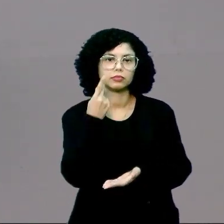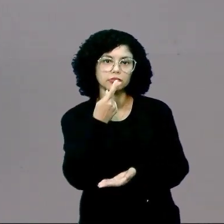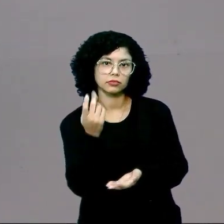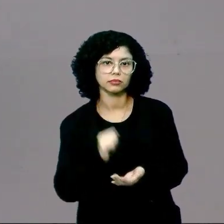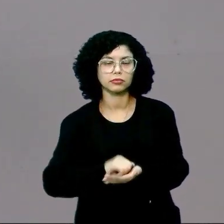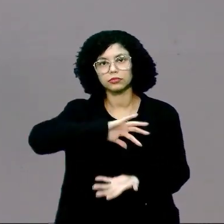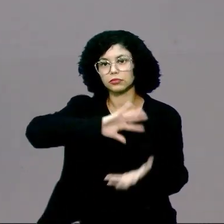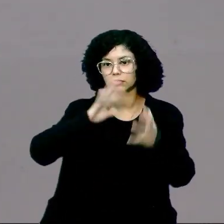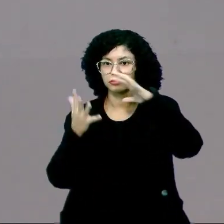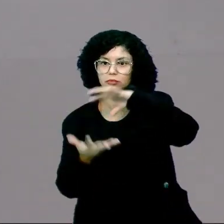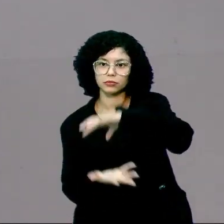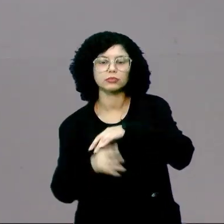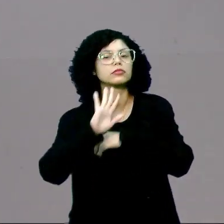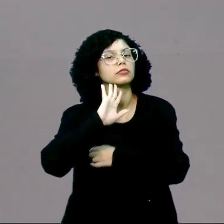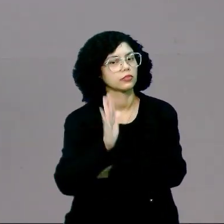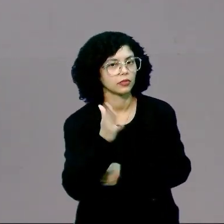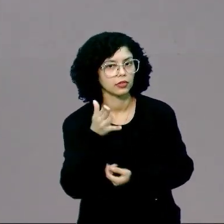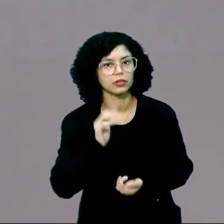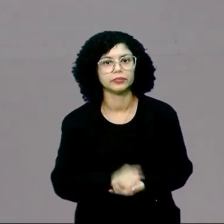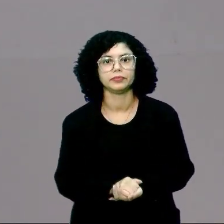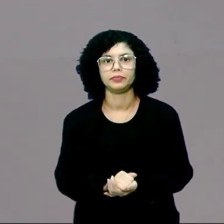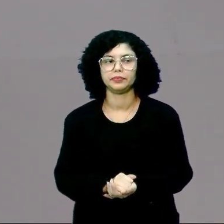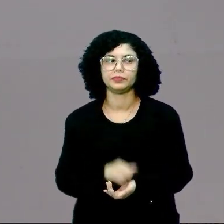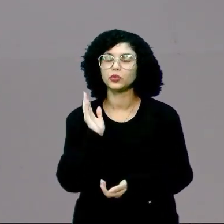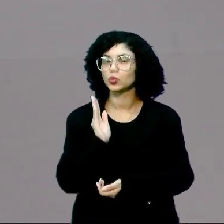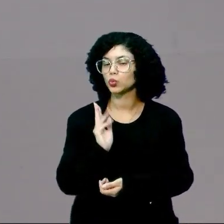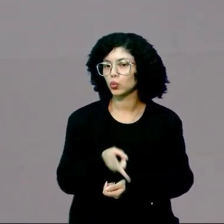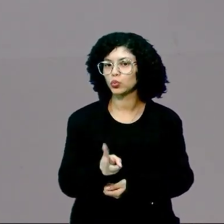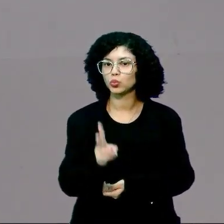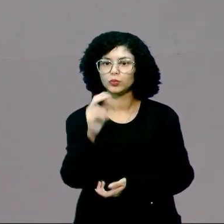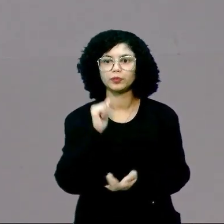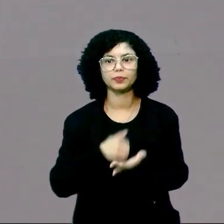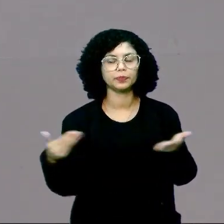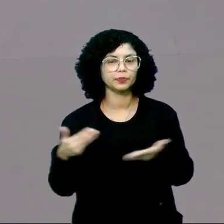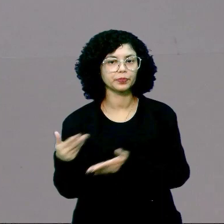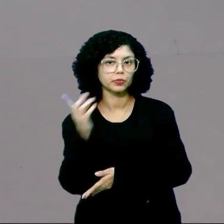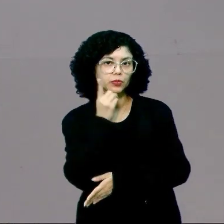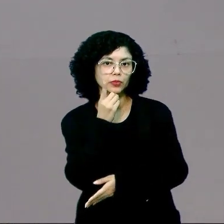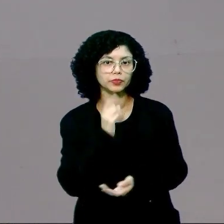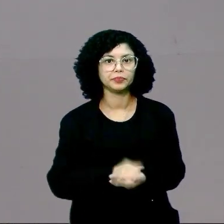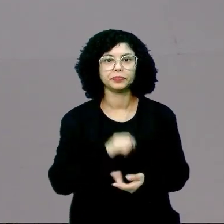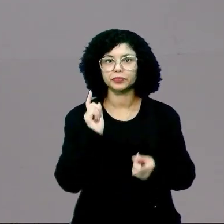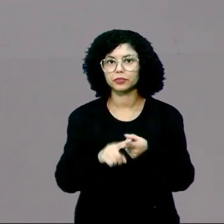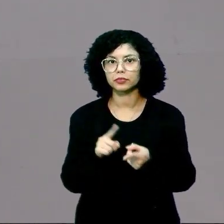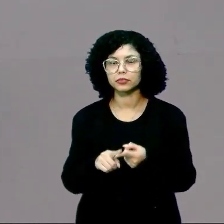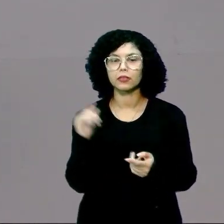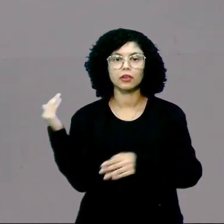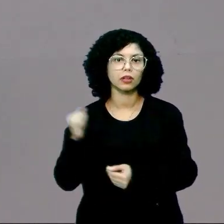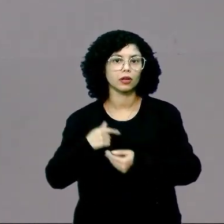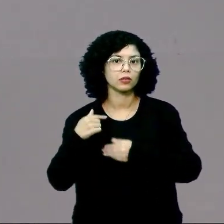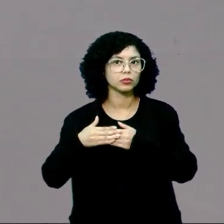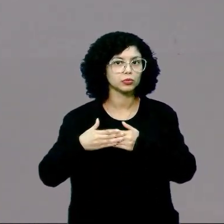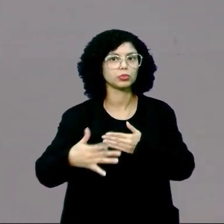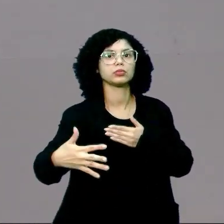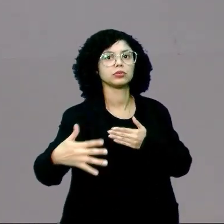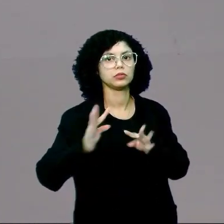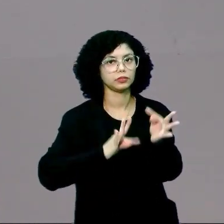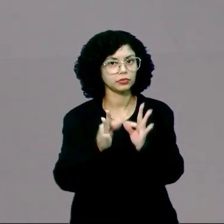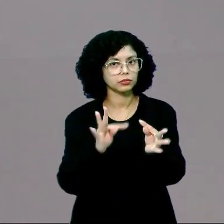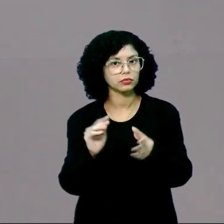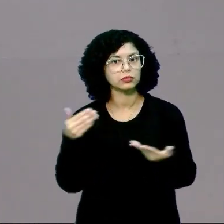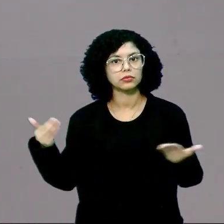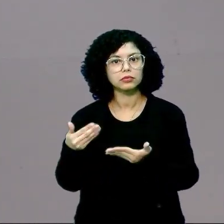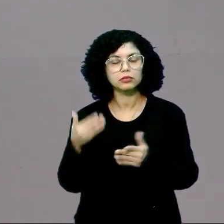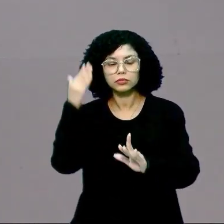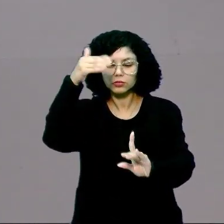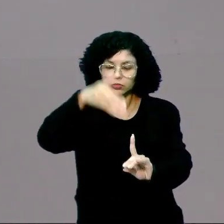dizer, globalizado. Essa palavra globalização, ela é frequente hoje em dia, né? Por conta dos avanços tecnológicos,